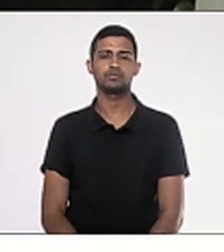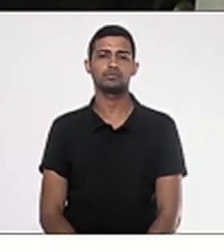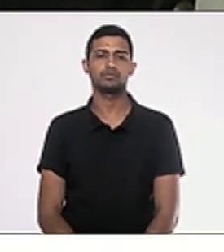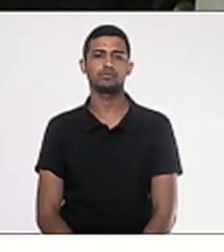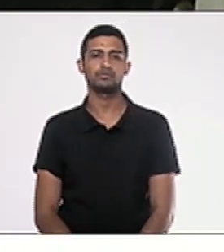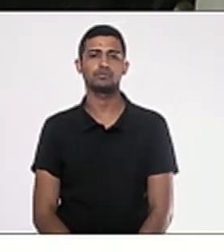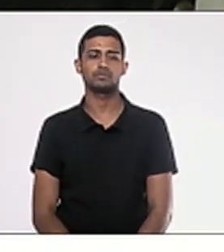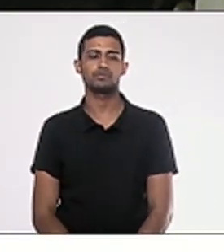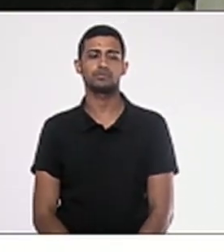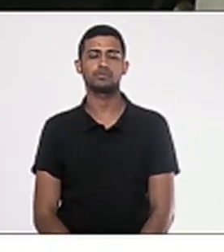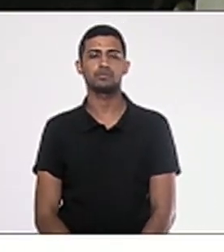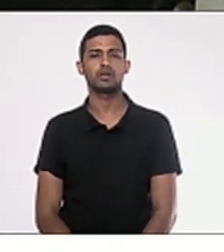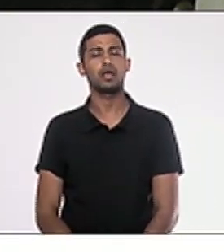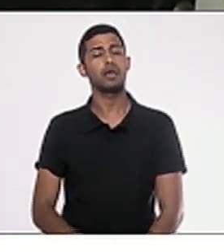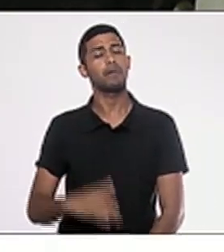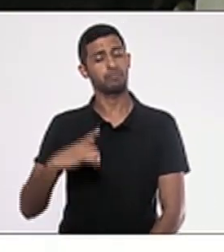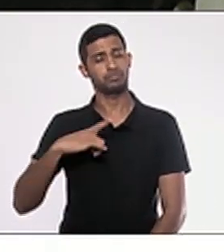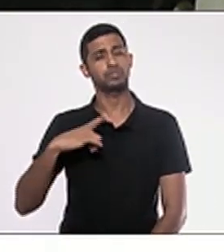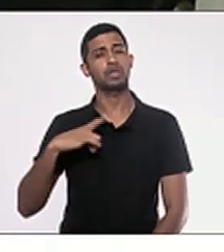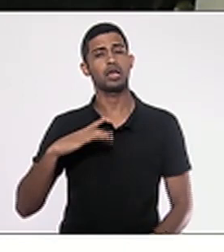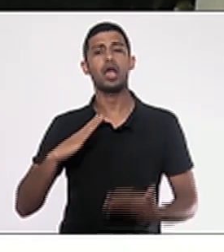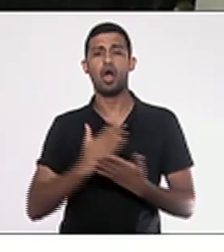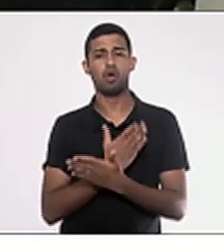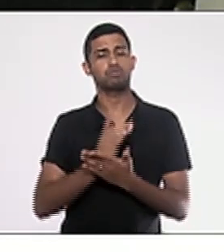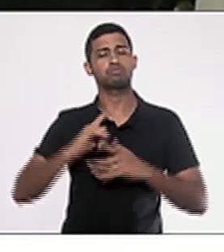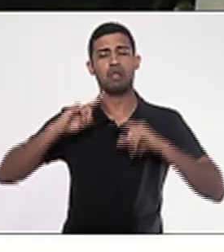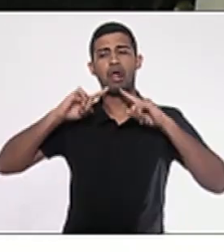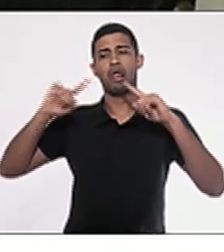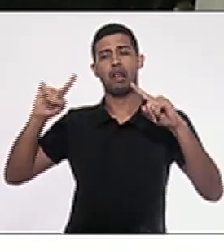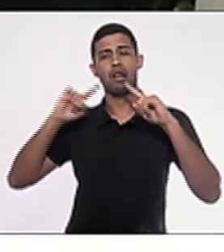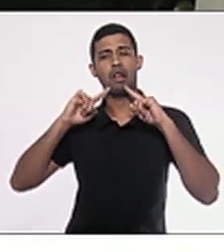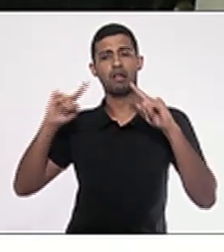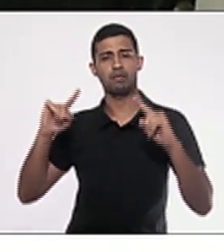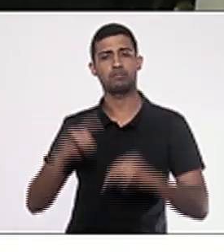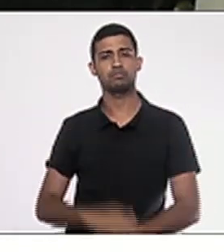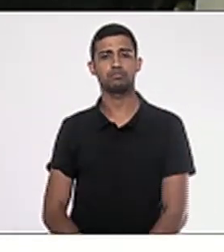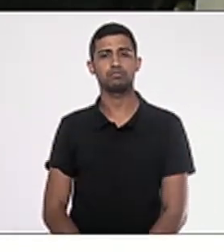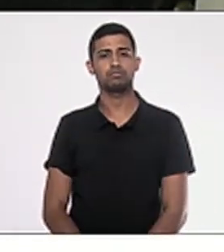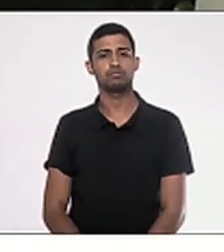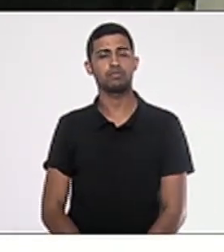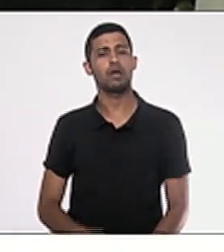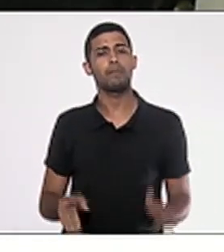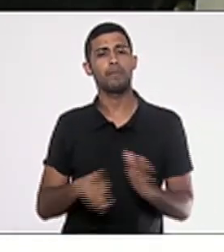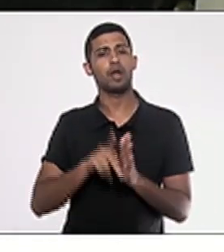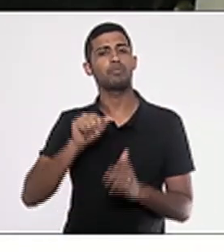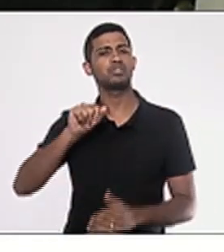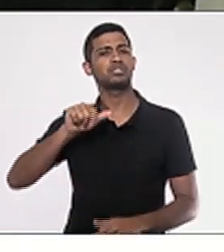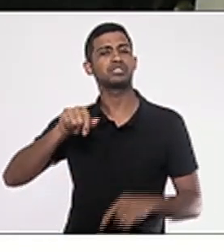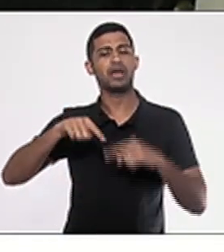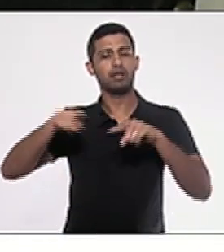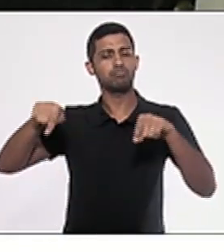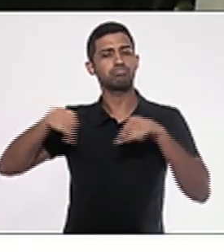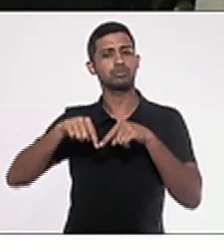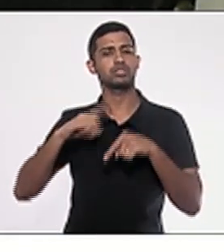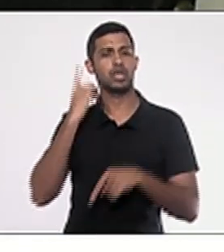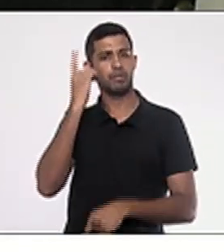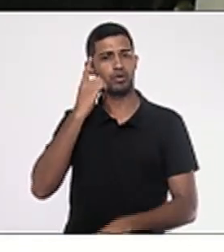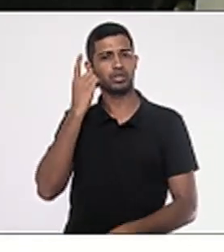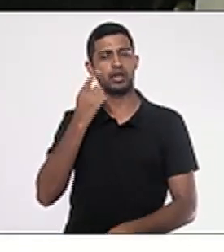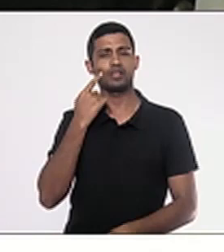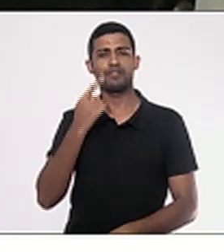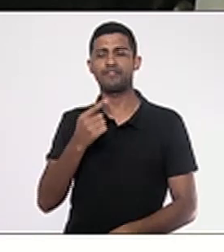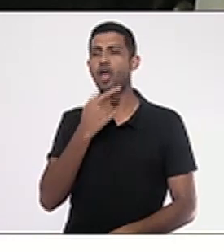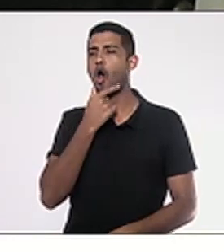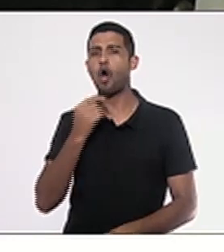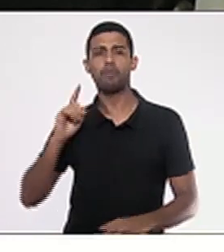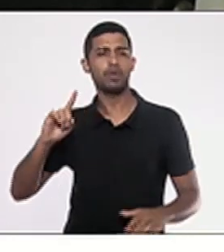E há reclamações vindo ao meu gabinete no sentido de que o leiturista não vai todo mês, ou seja, ele